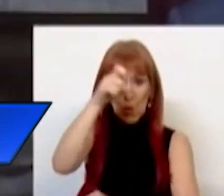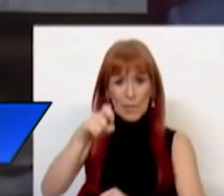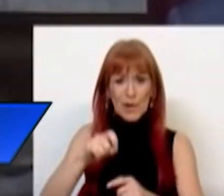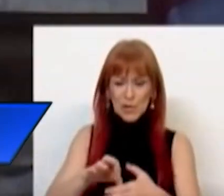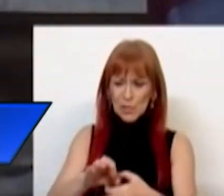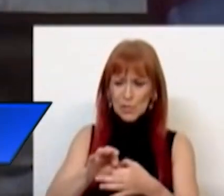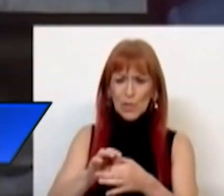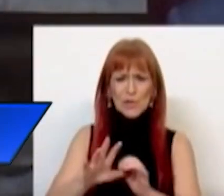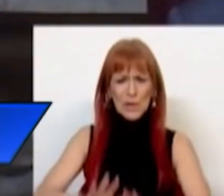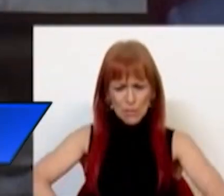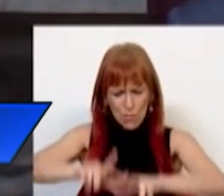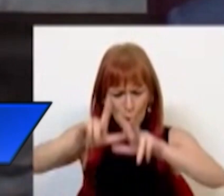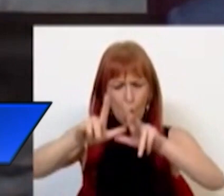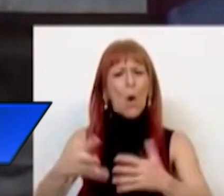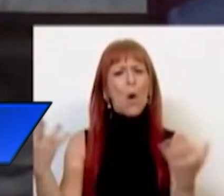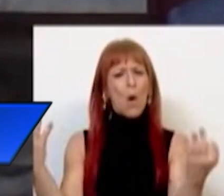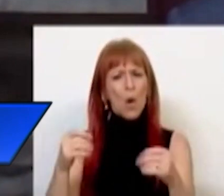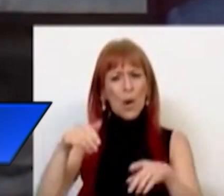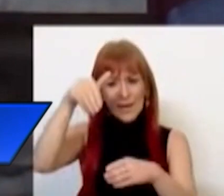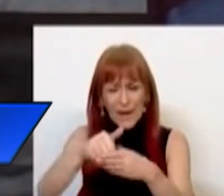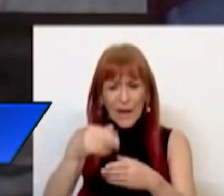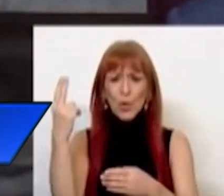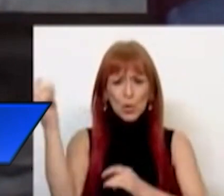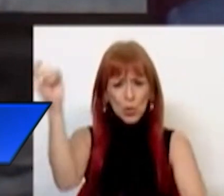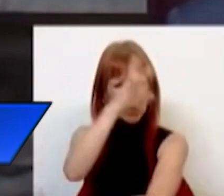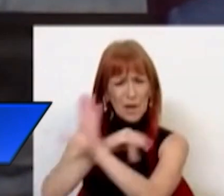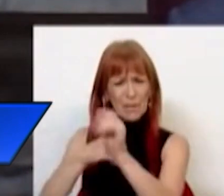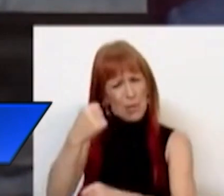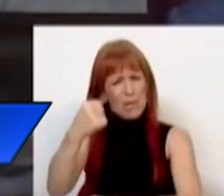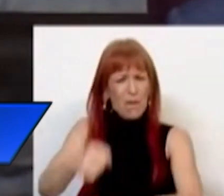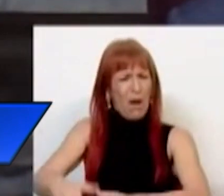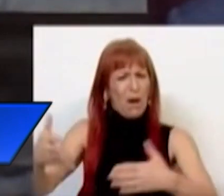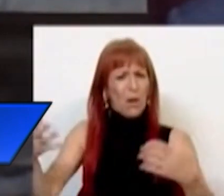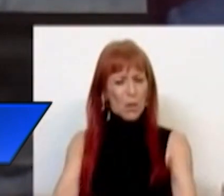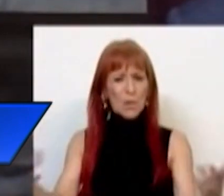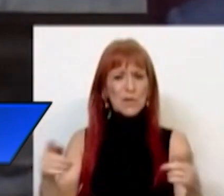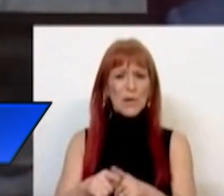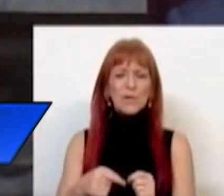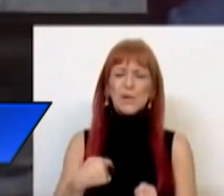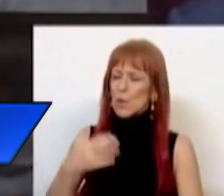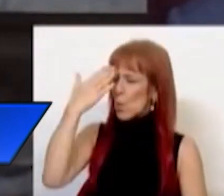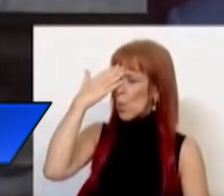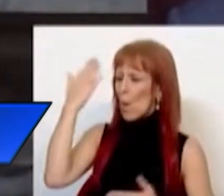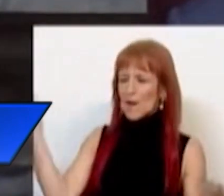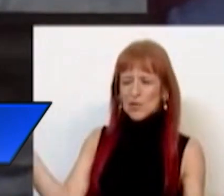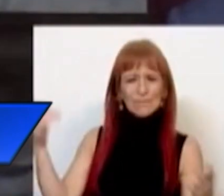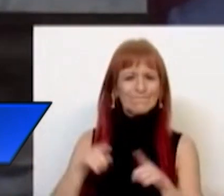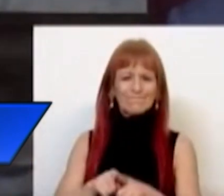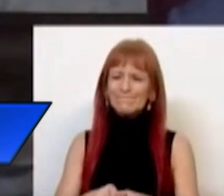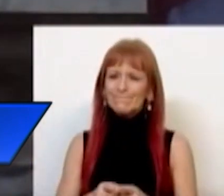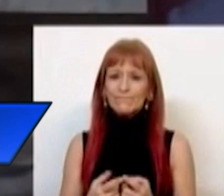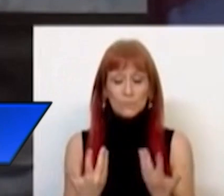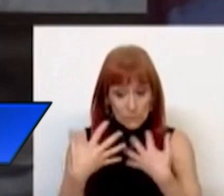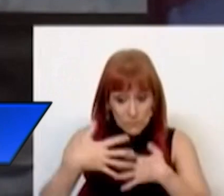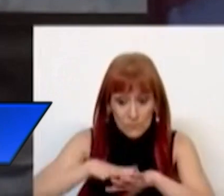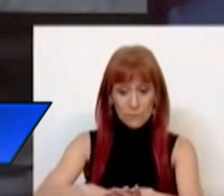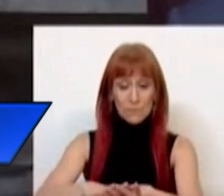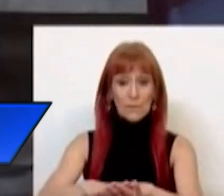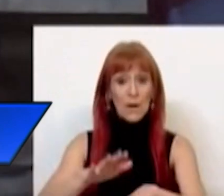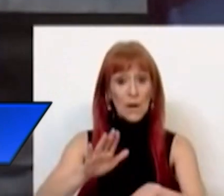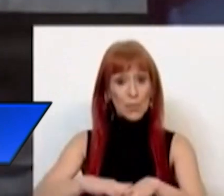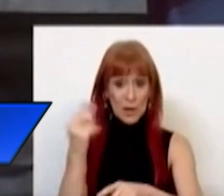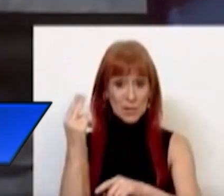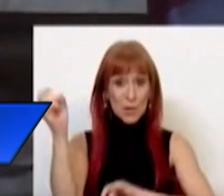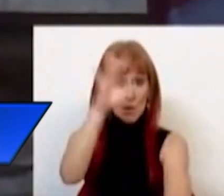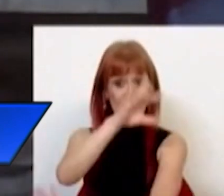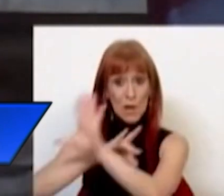em seu discurso Lula lembrou da importância da data que marca a luta do Povo português pela Liberdade o presidente brasileiro